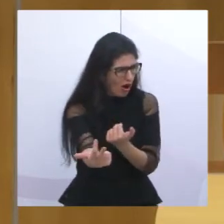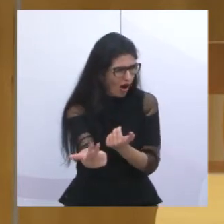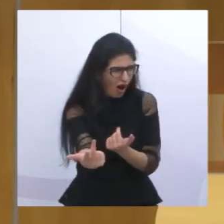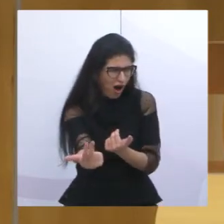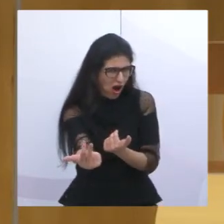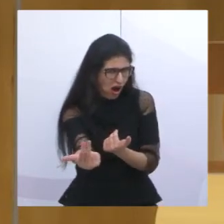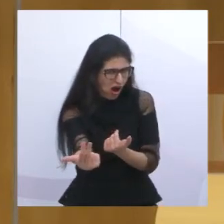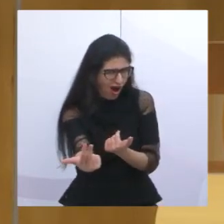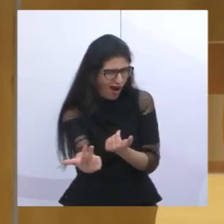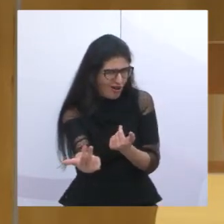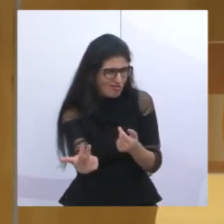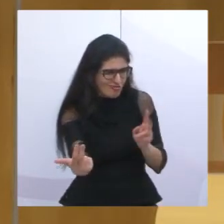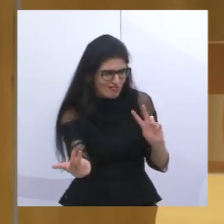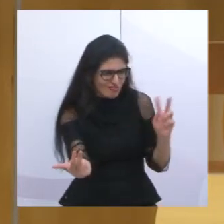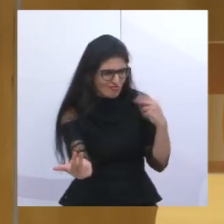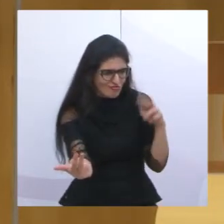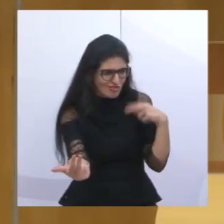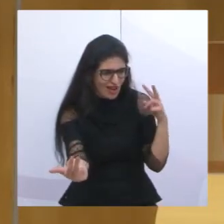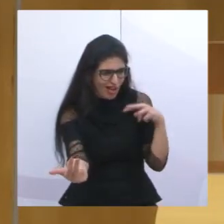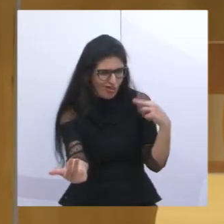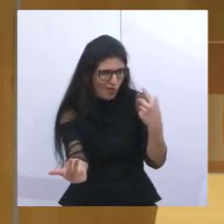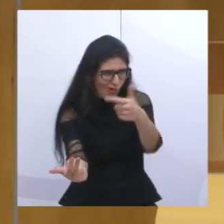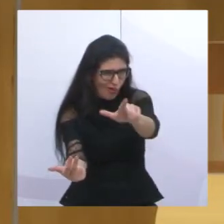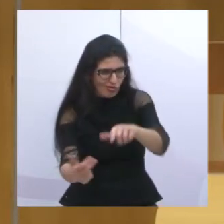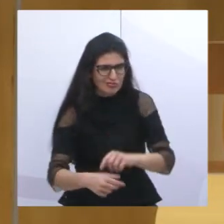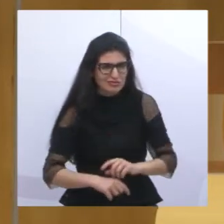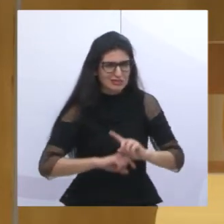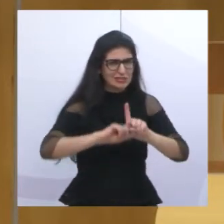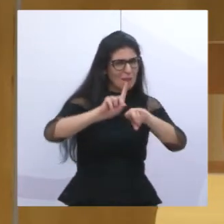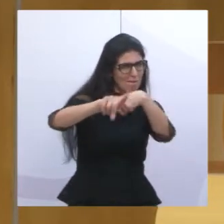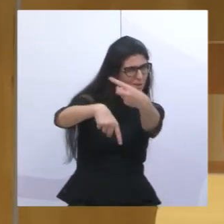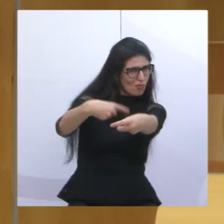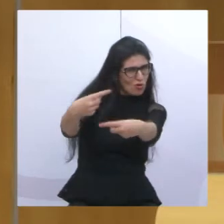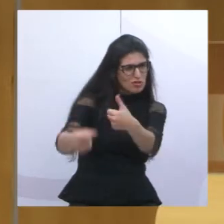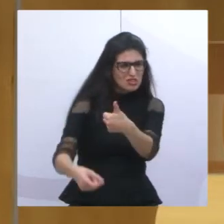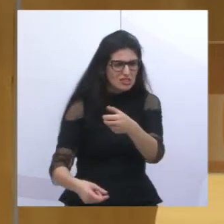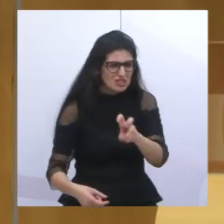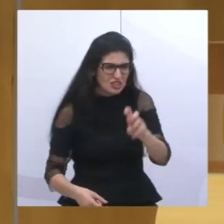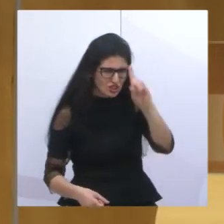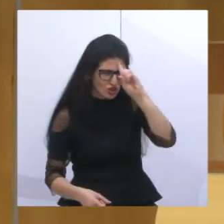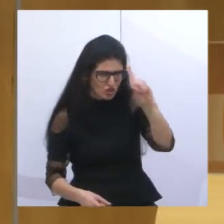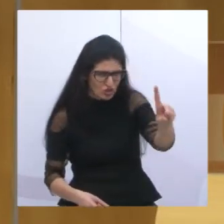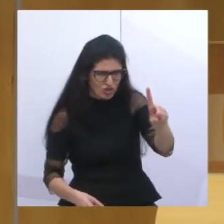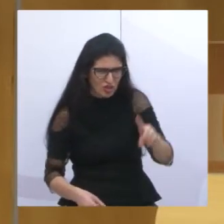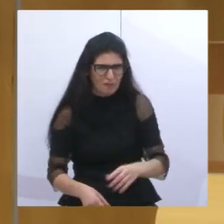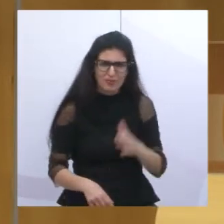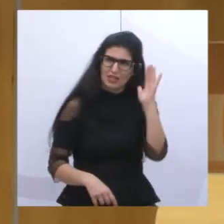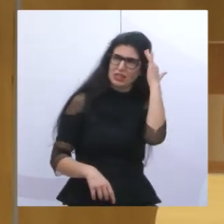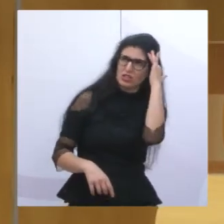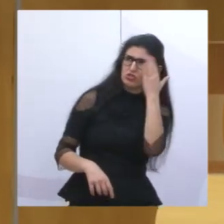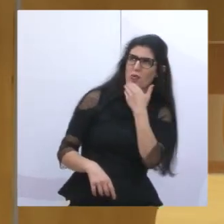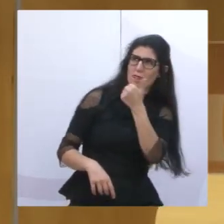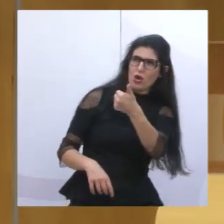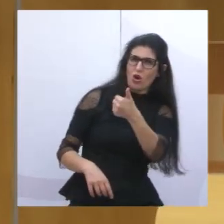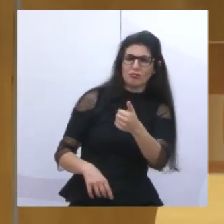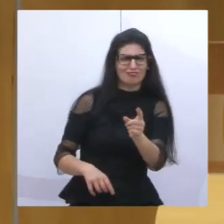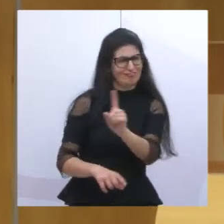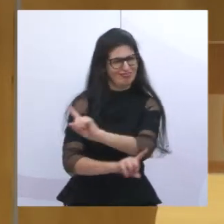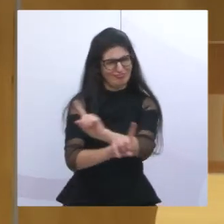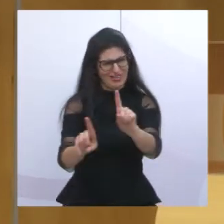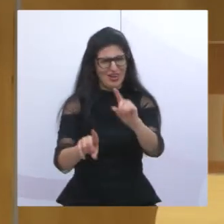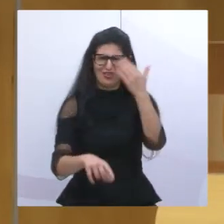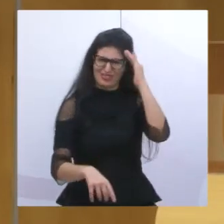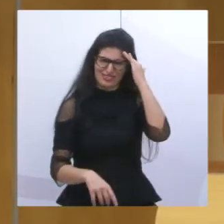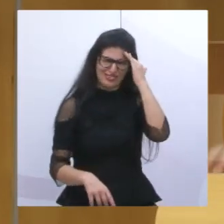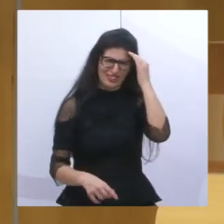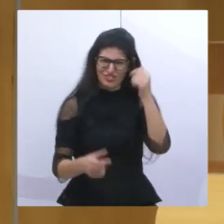erro? Agora, 15 dias depois, agora eu entendi melhor o projeto. Não, eu continuo entendendo da mesma forma